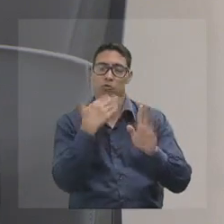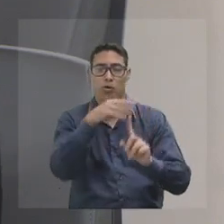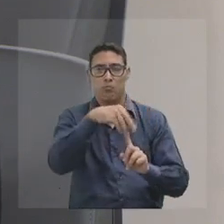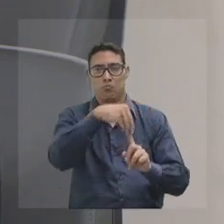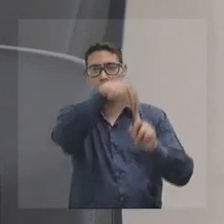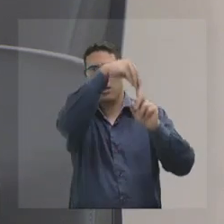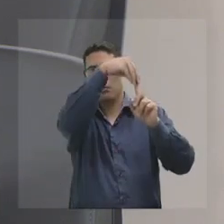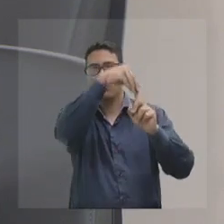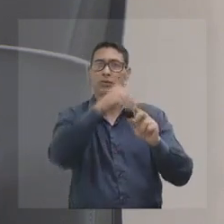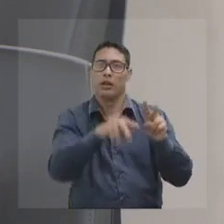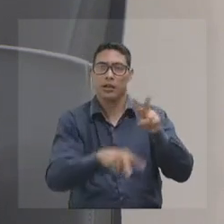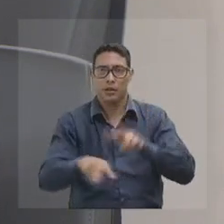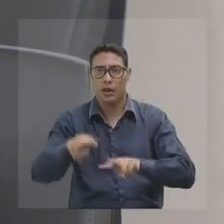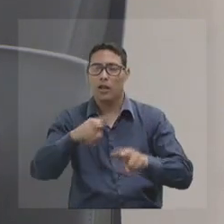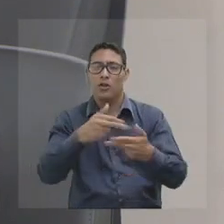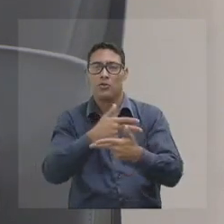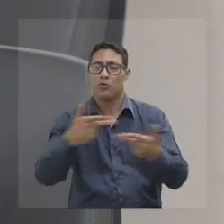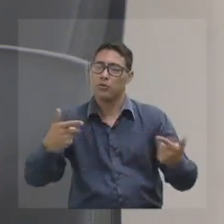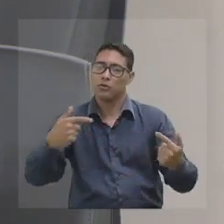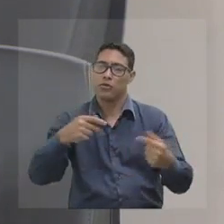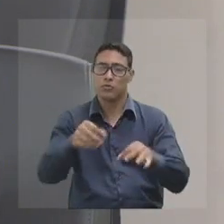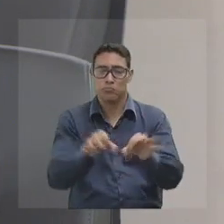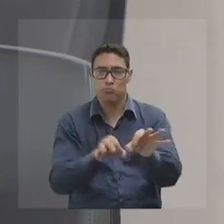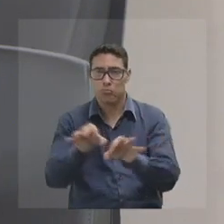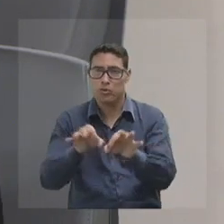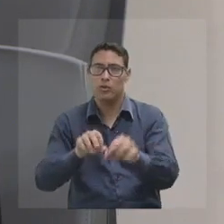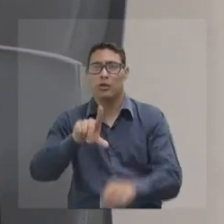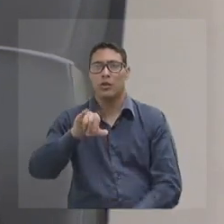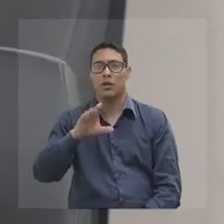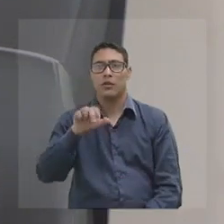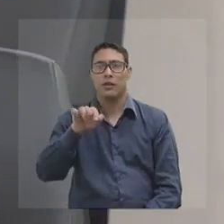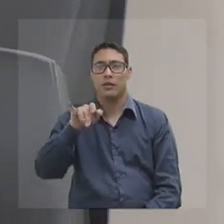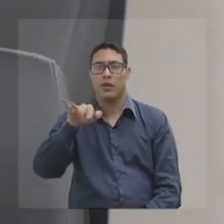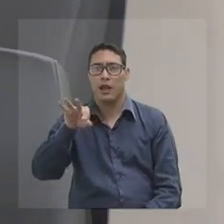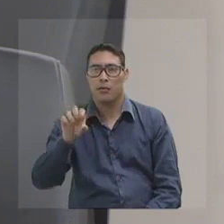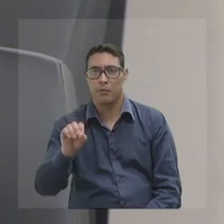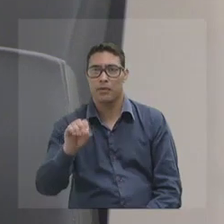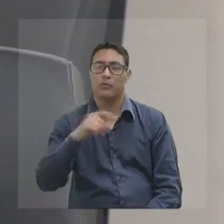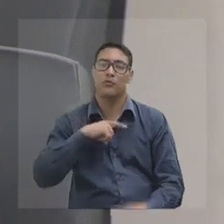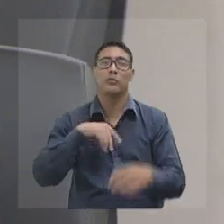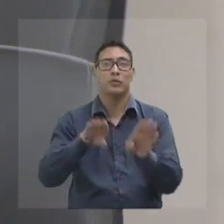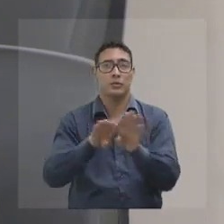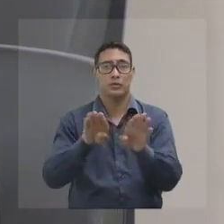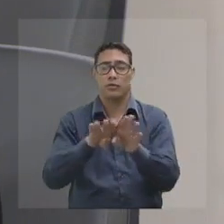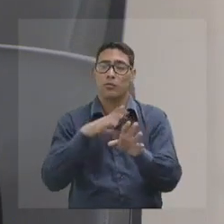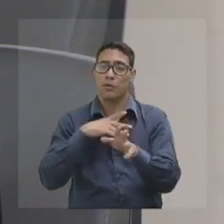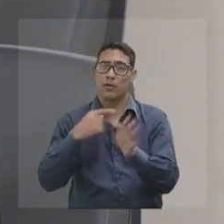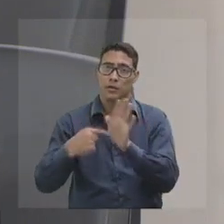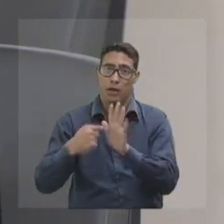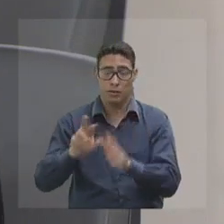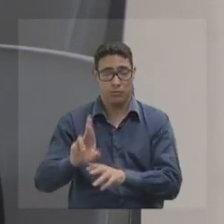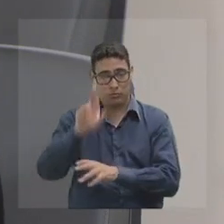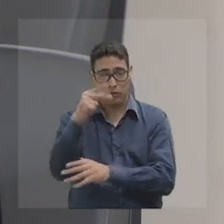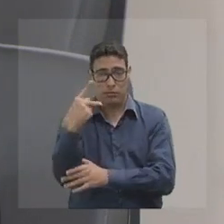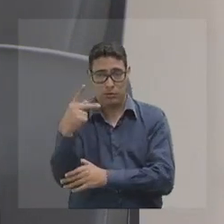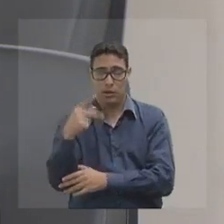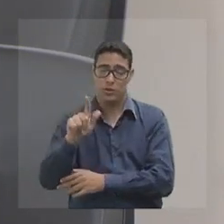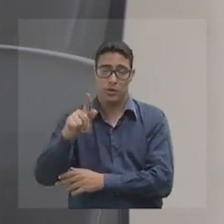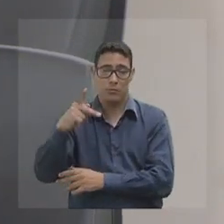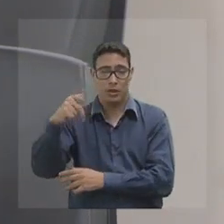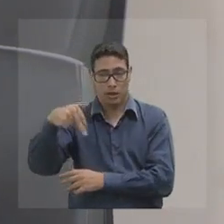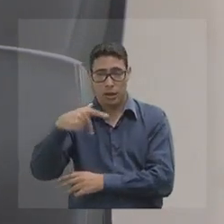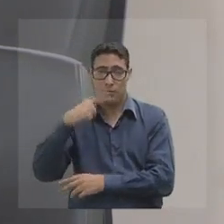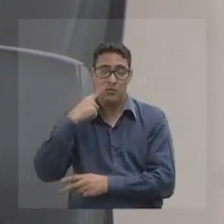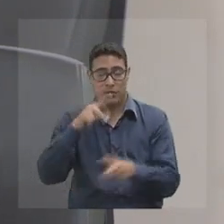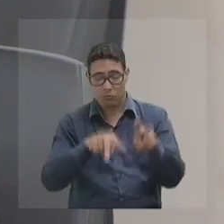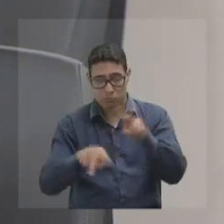para análise processo de licenciamento e delega ao gdl né ao grupo desenvolvimento econômico qualificar as